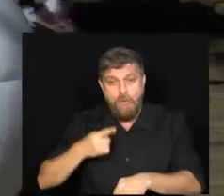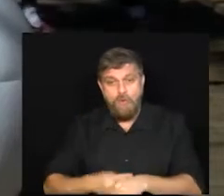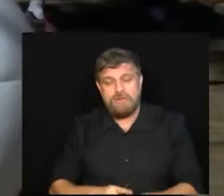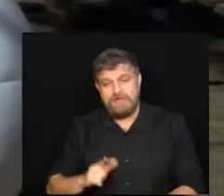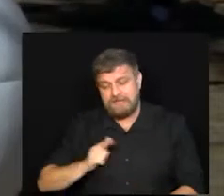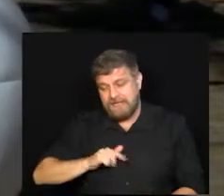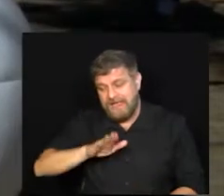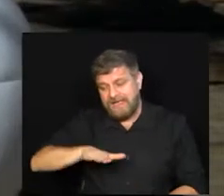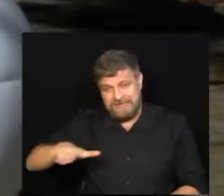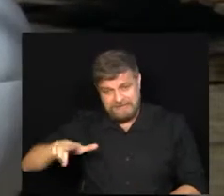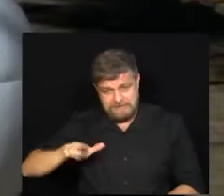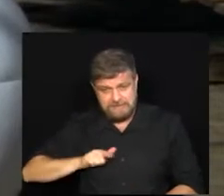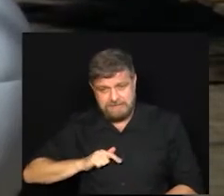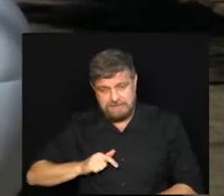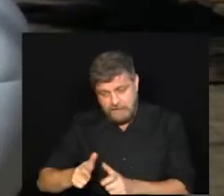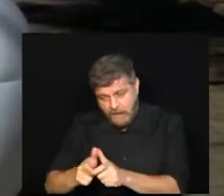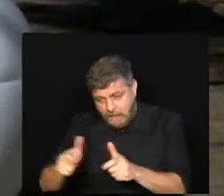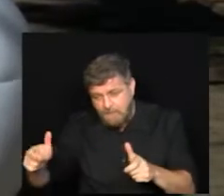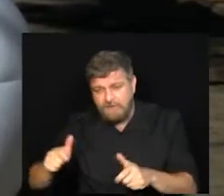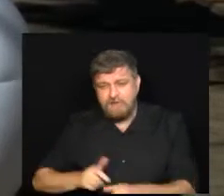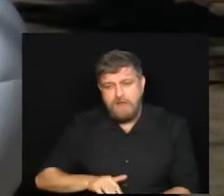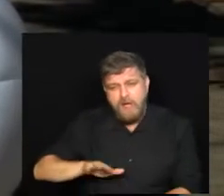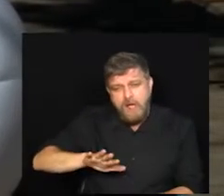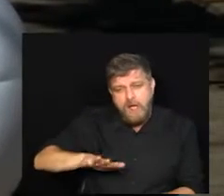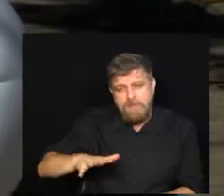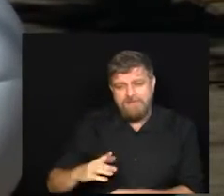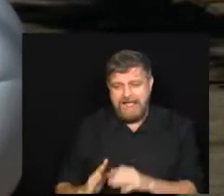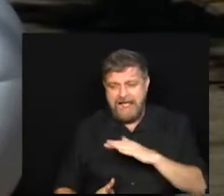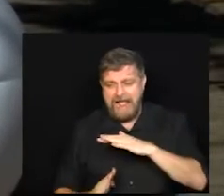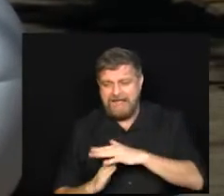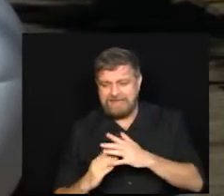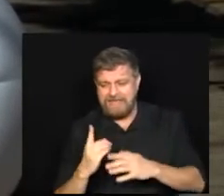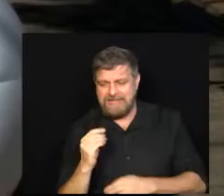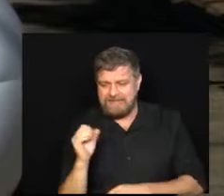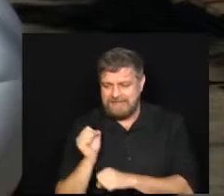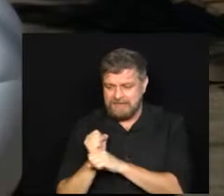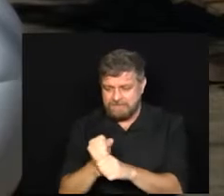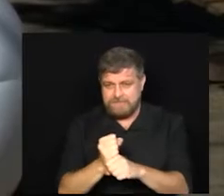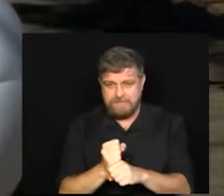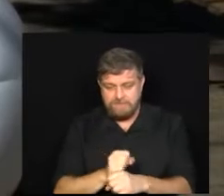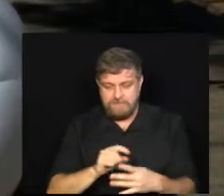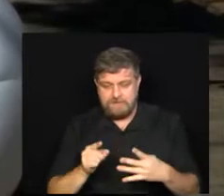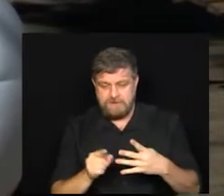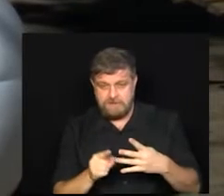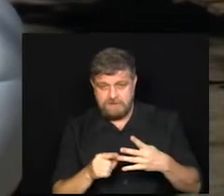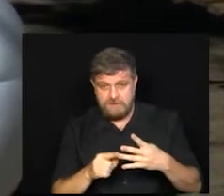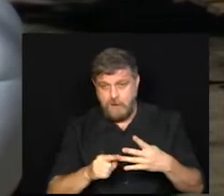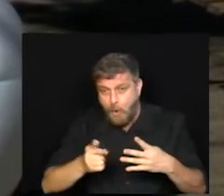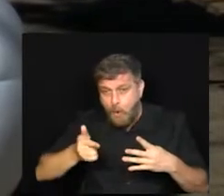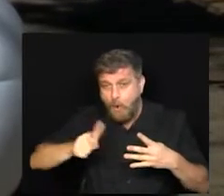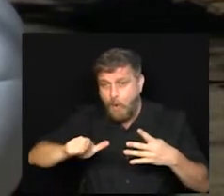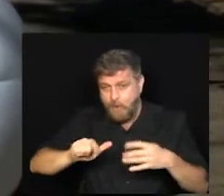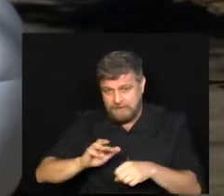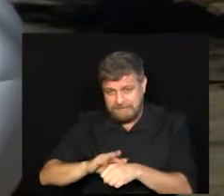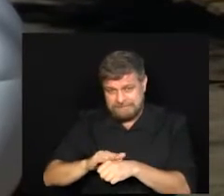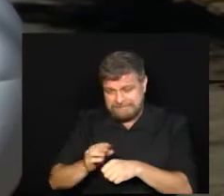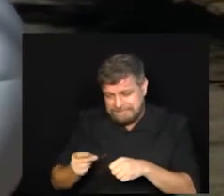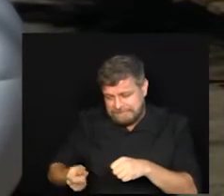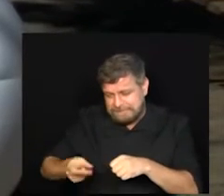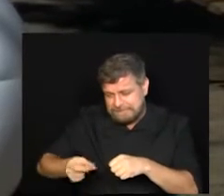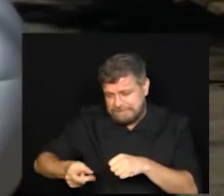nas crianças, por volta da primeira década de vida, enquanto que a leucemia linfocítica crônica e a